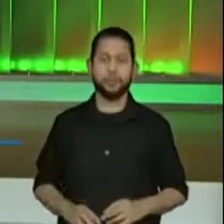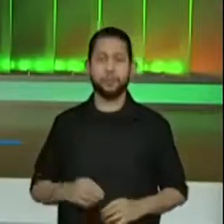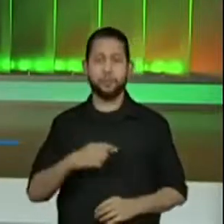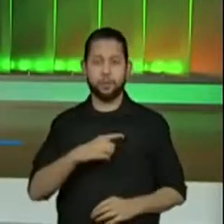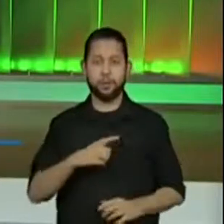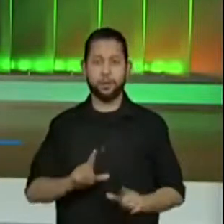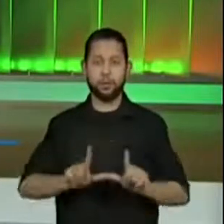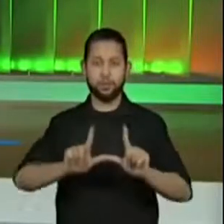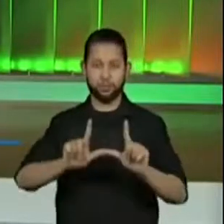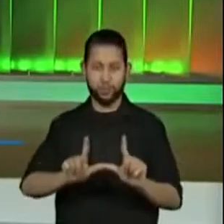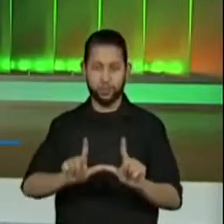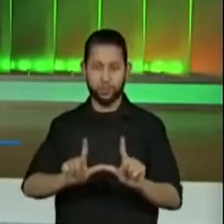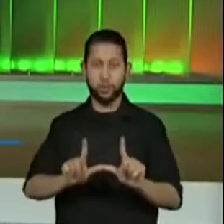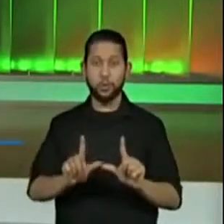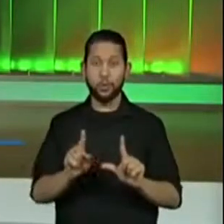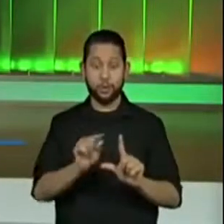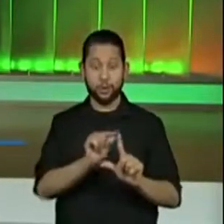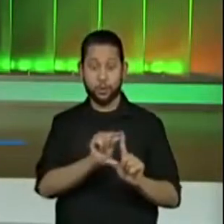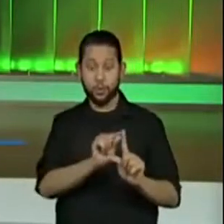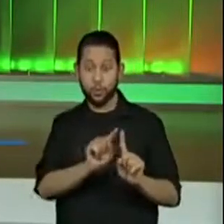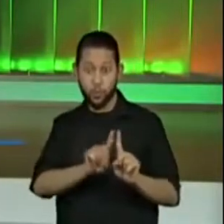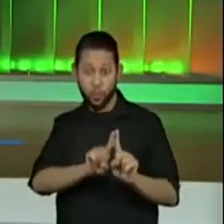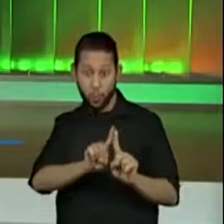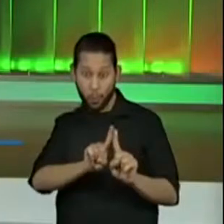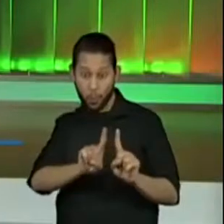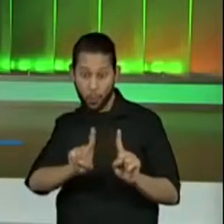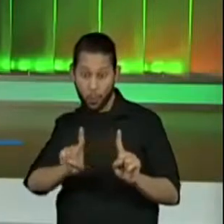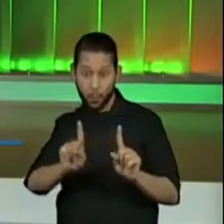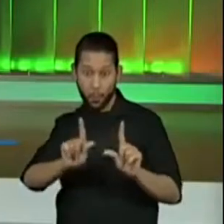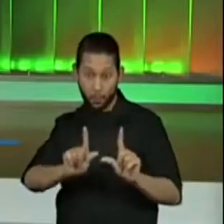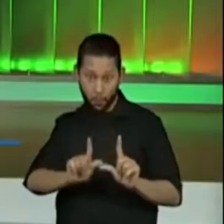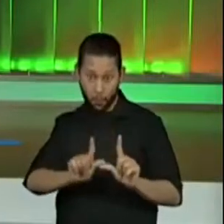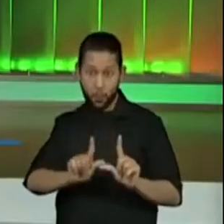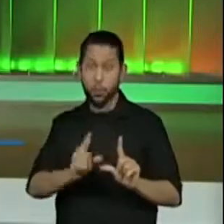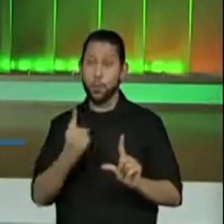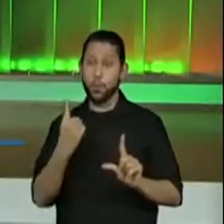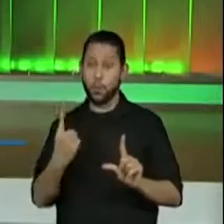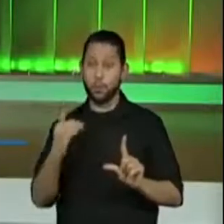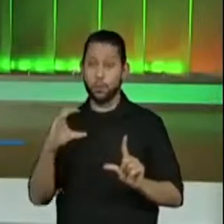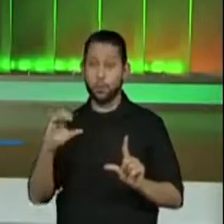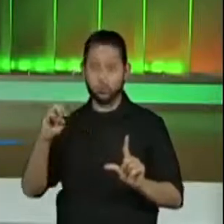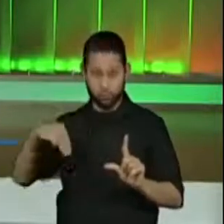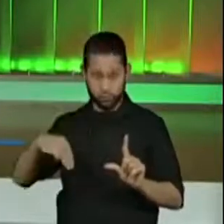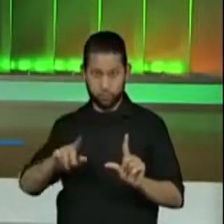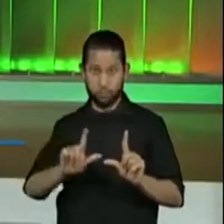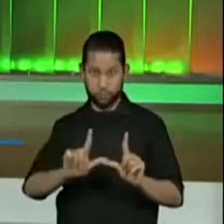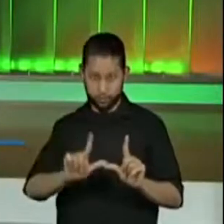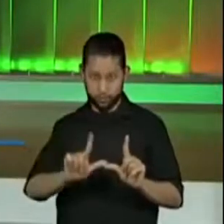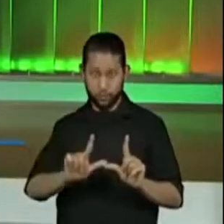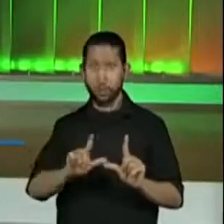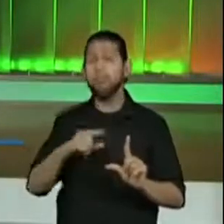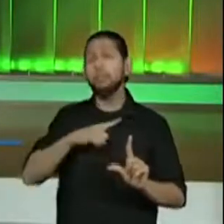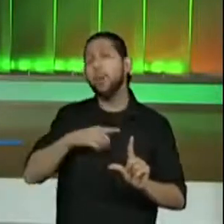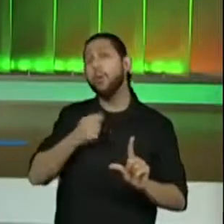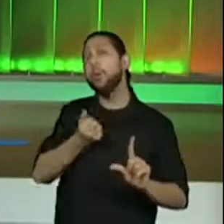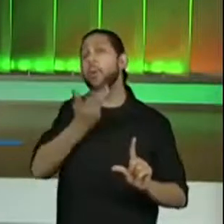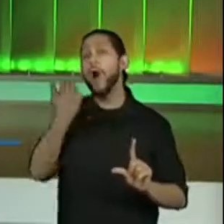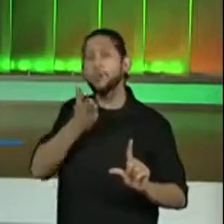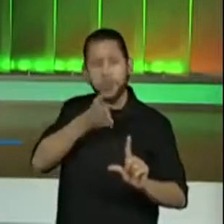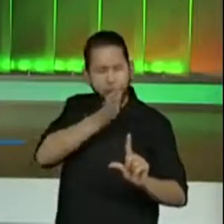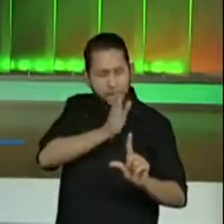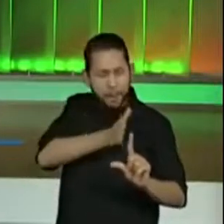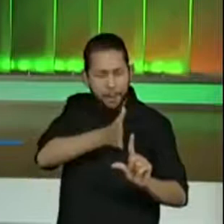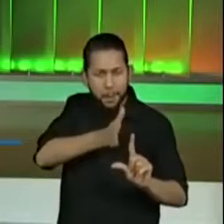centímetro equivale a 10 milímetros. Certo. É isso mesmo. Tá? Então, 1